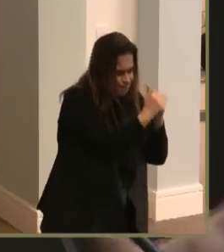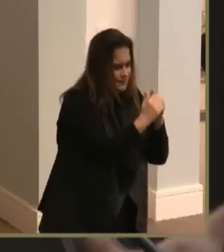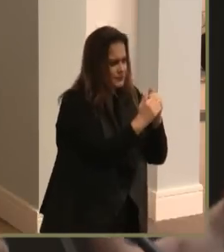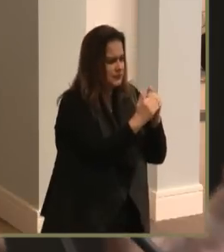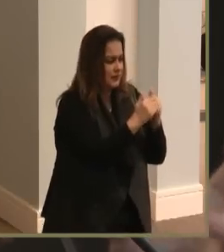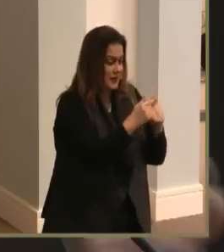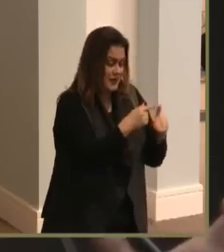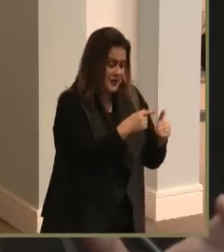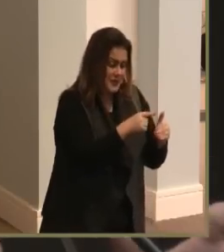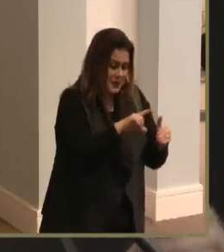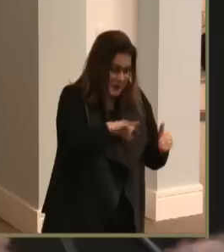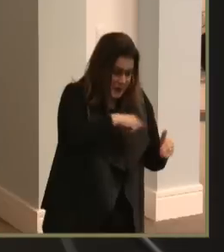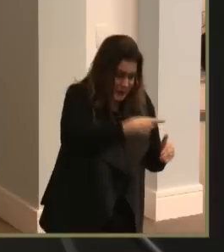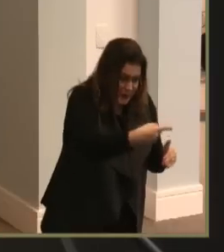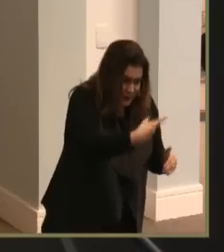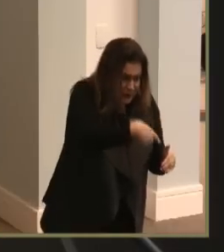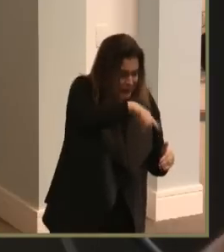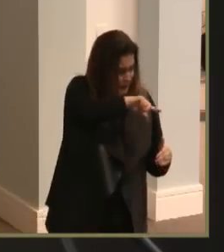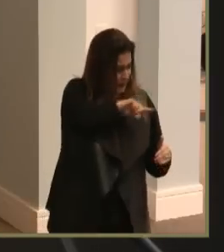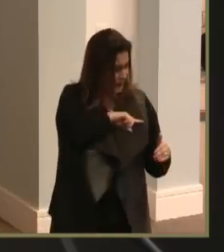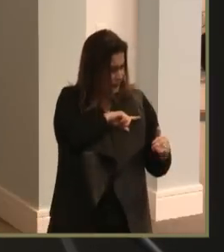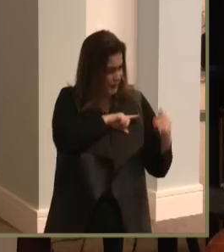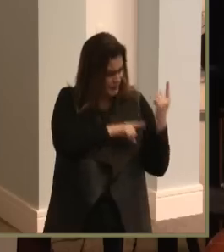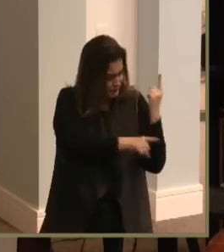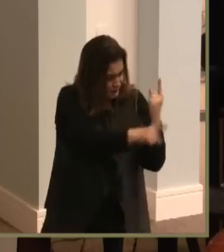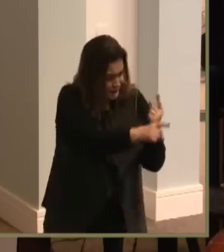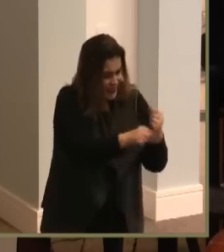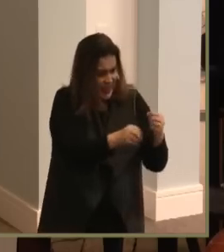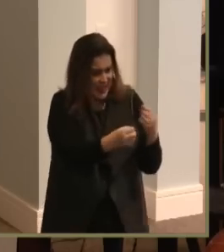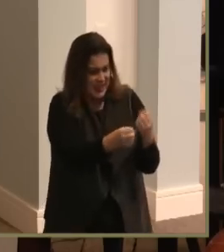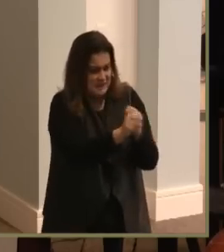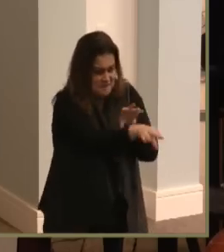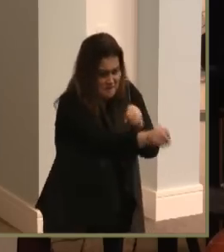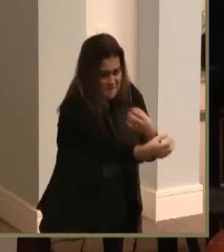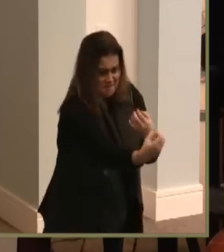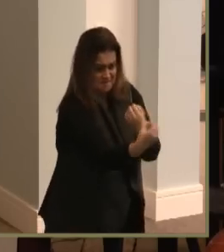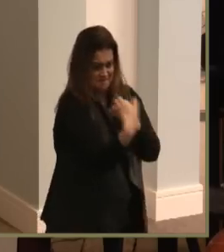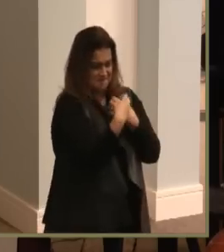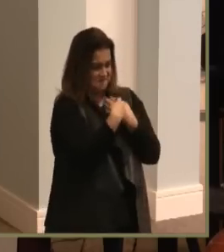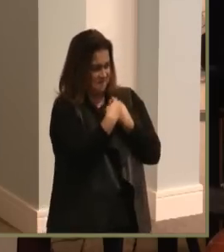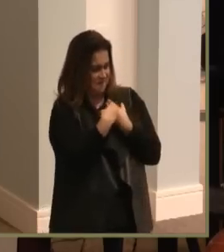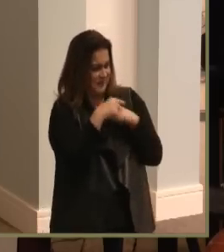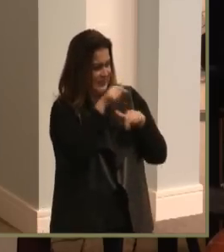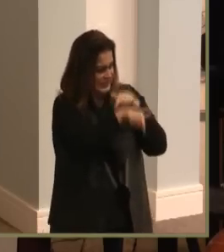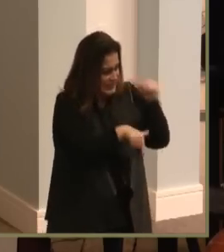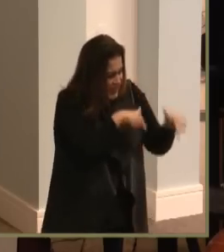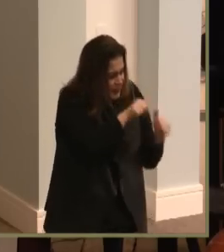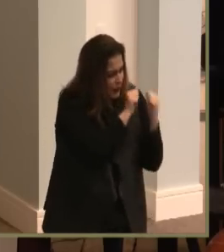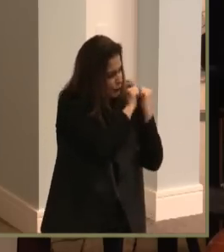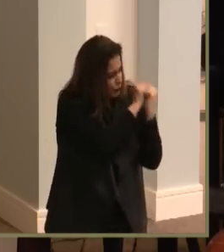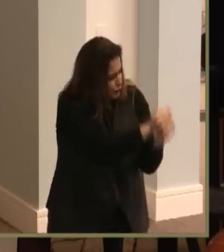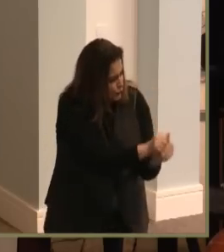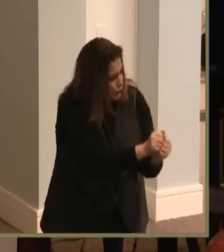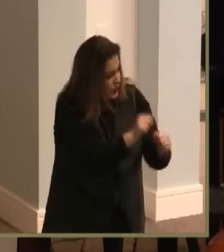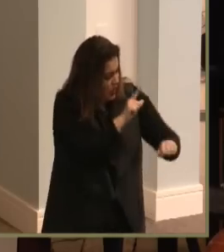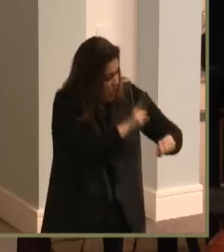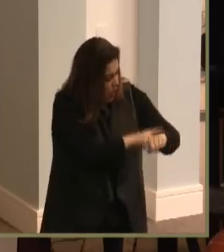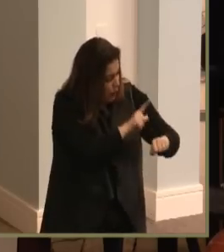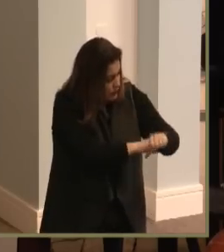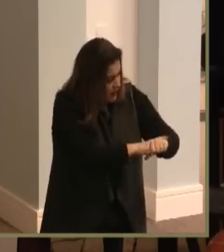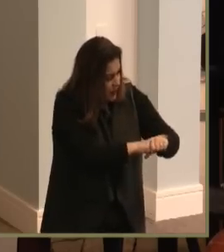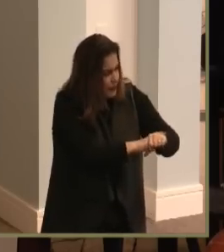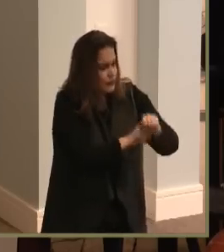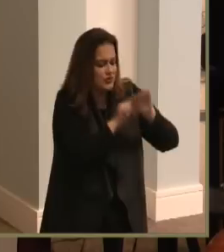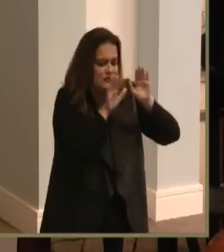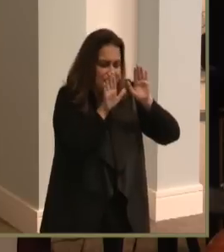lidando um com o outro, corporalmente, fisicamente, ensinando, trabalhando com eles, é o período e é o momento